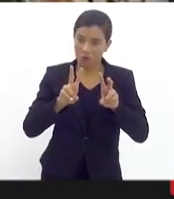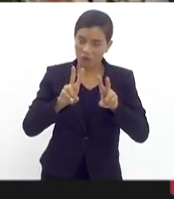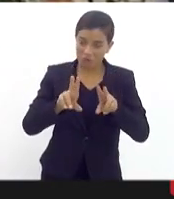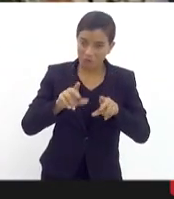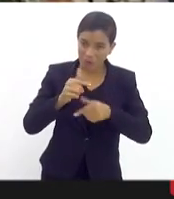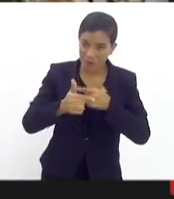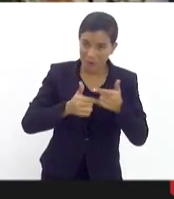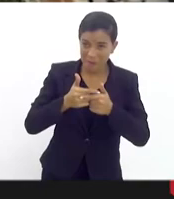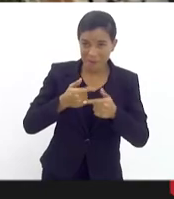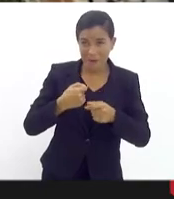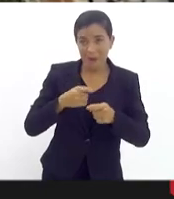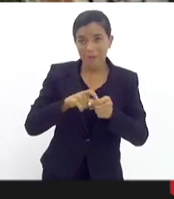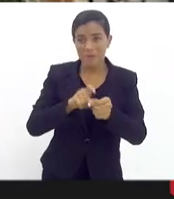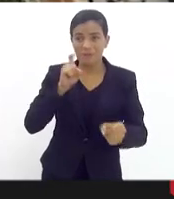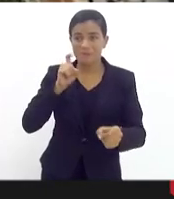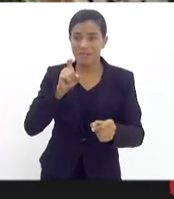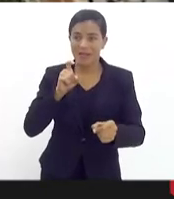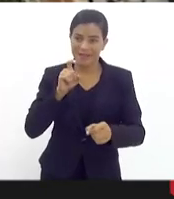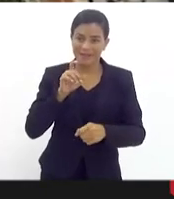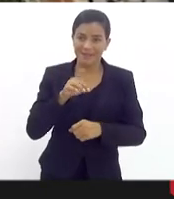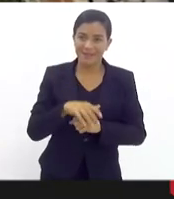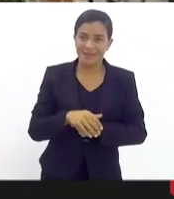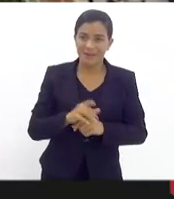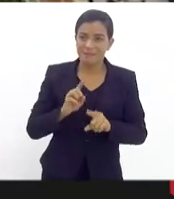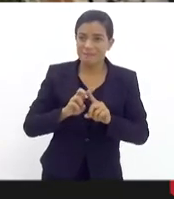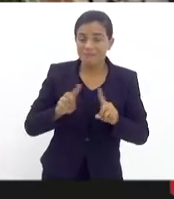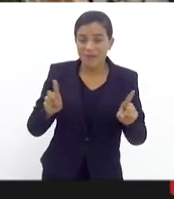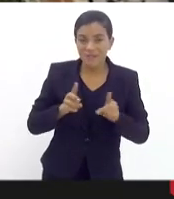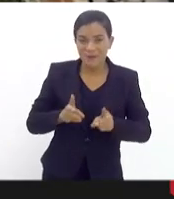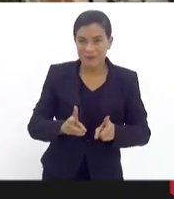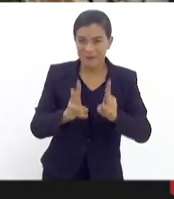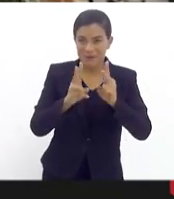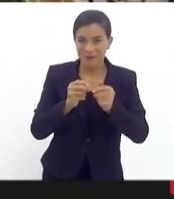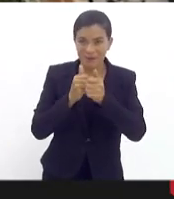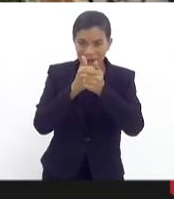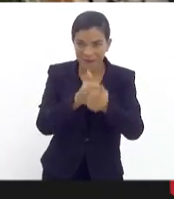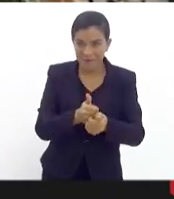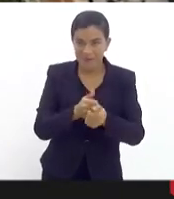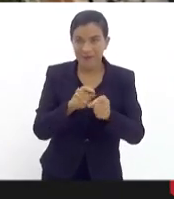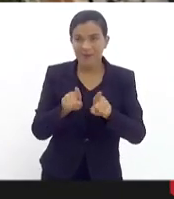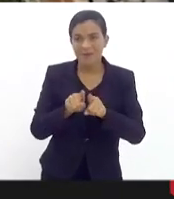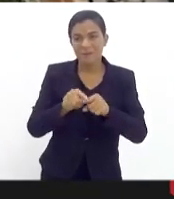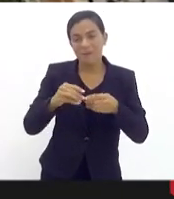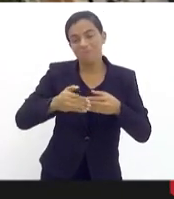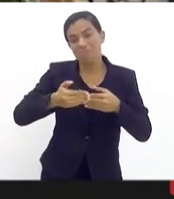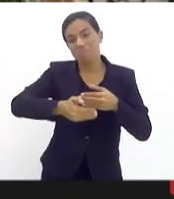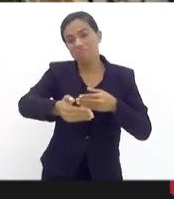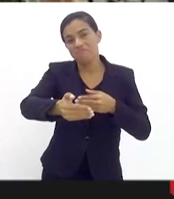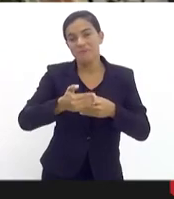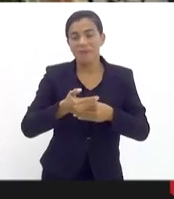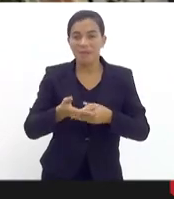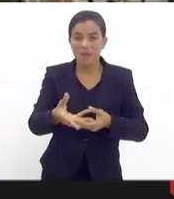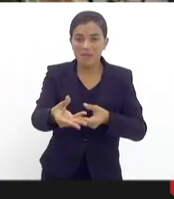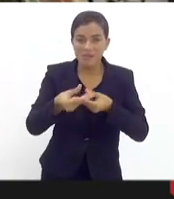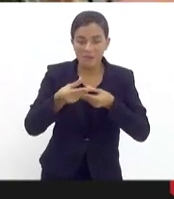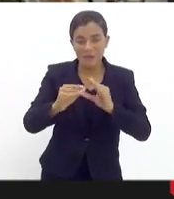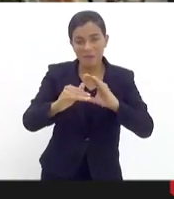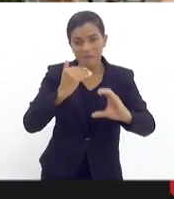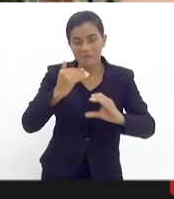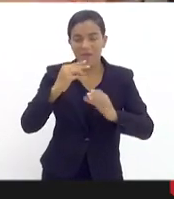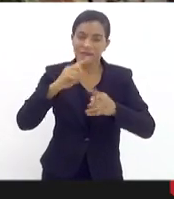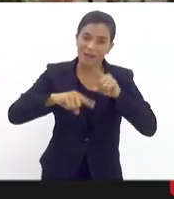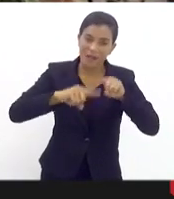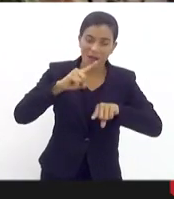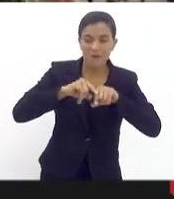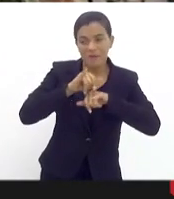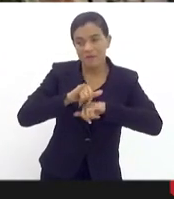trabalho, eu vou ter que sair daqui a pouco, mas eu continuo acompanhando e pretendo depois receber o material e divulgar na íntegra